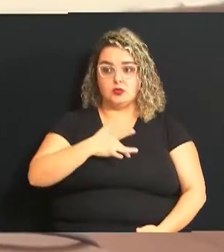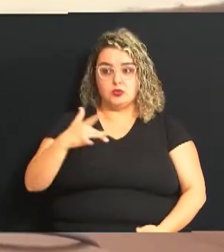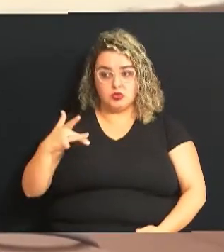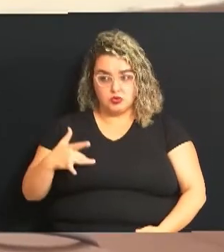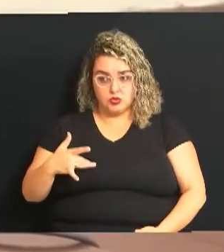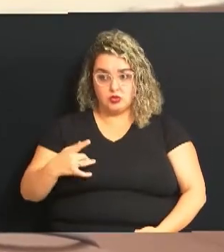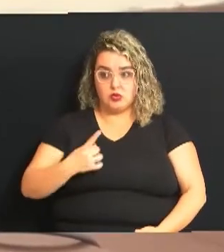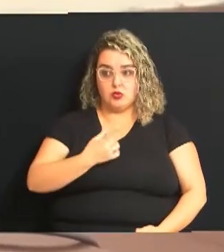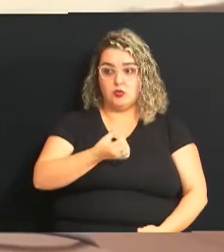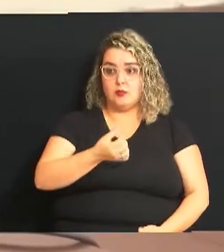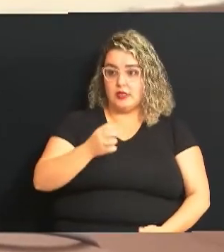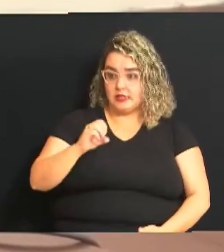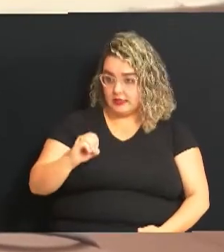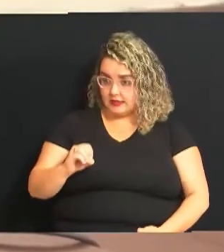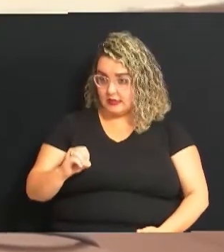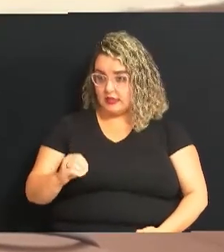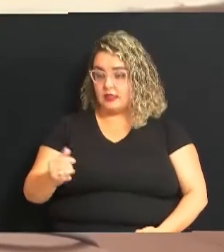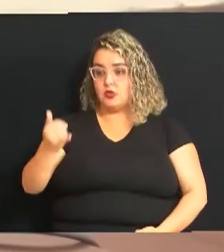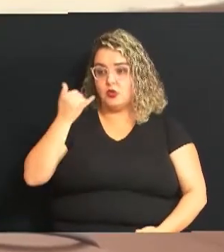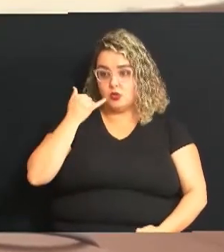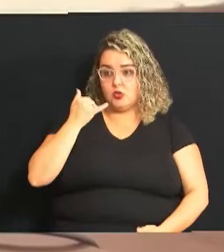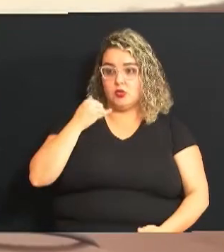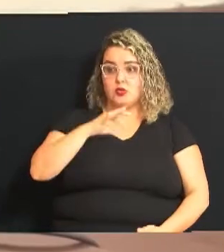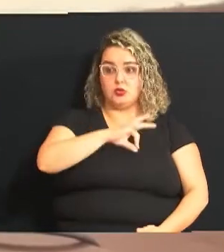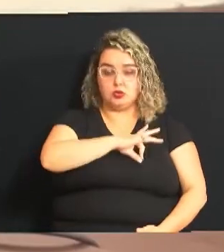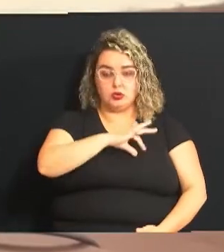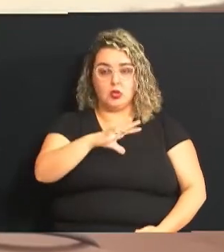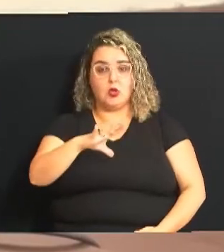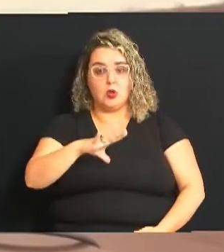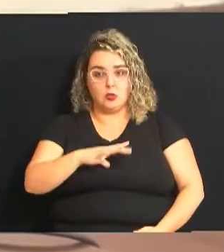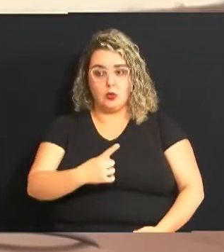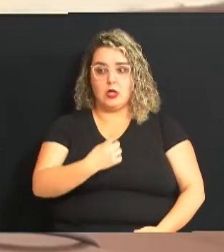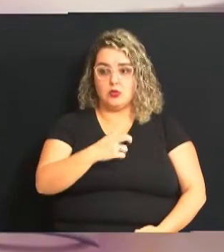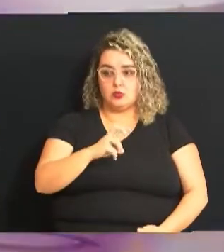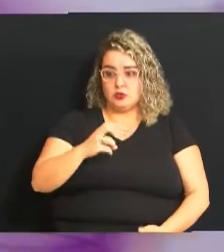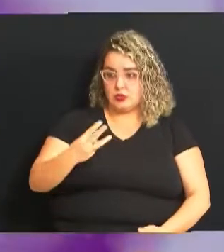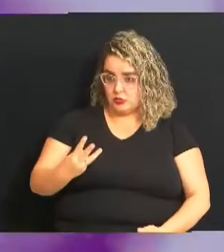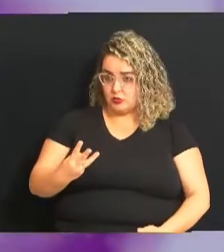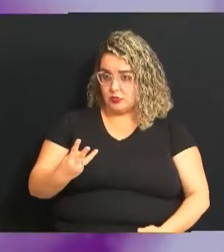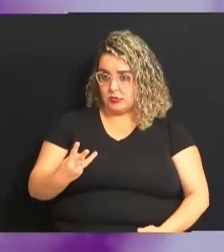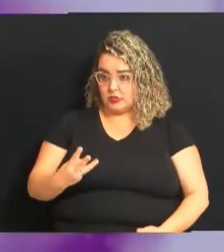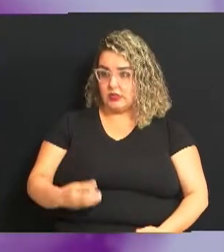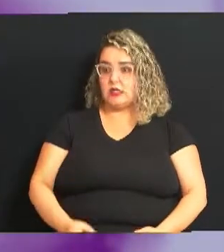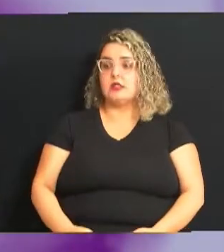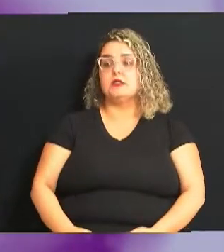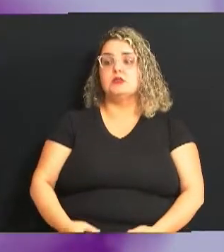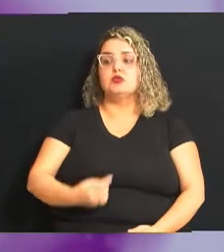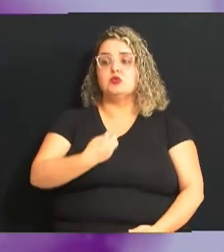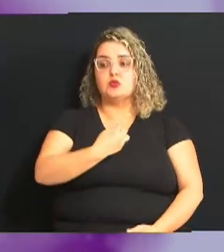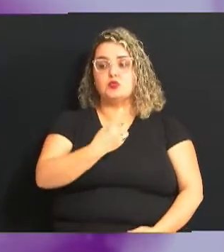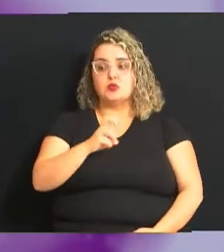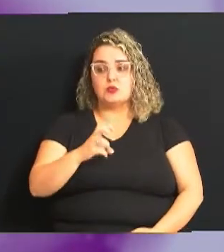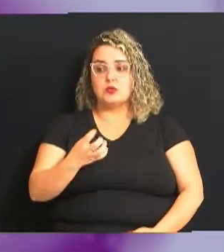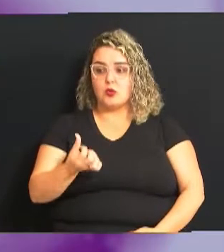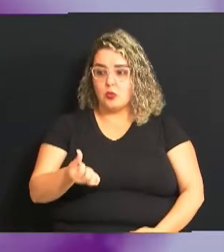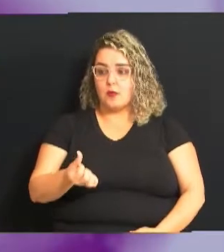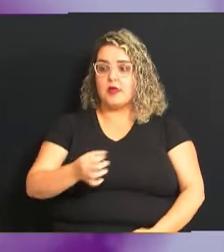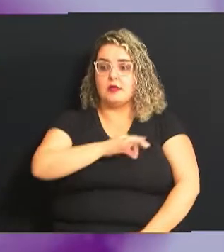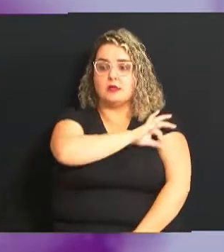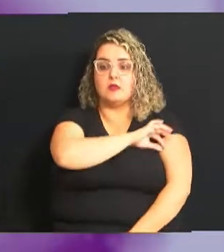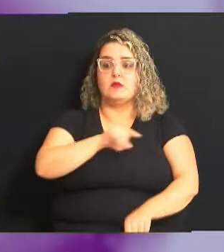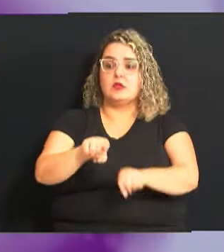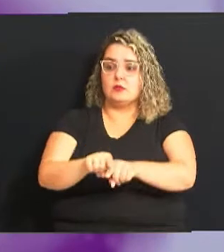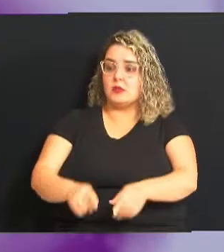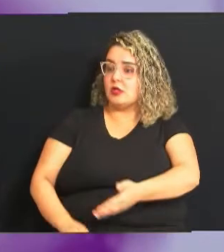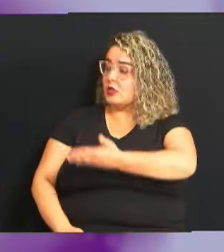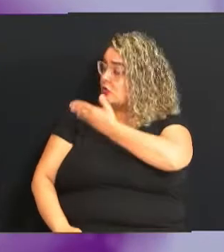telefone 160, o telefone da Guarda Municipal 153, o telefone 156 da Prefeitura também. Nós